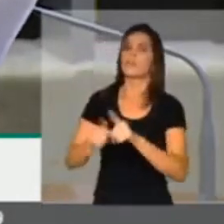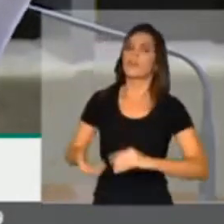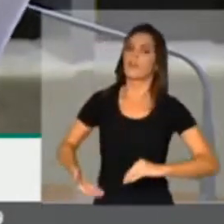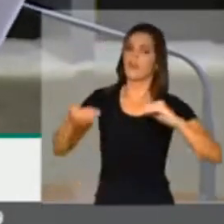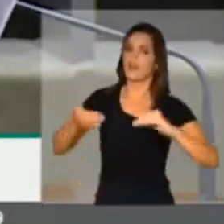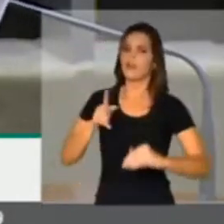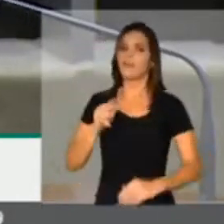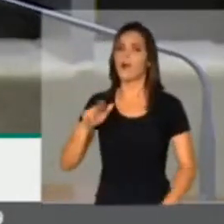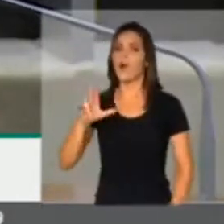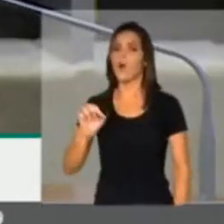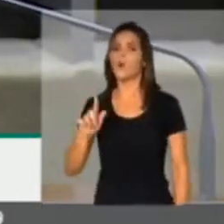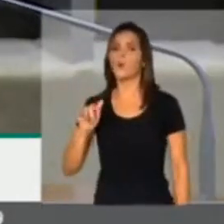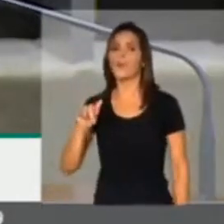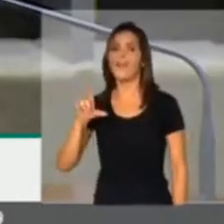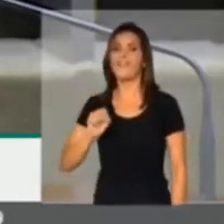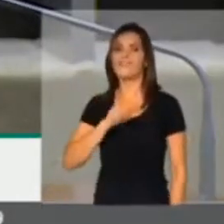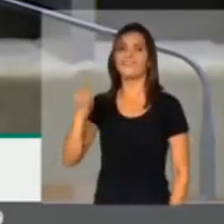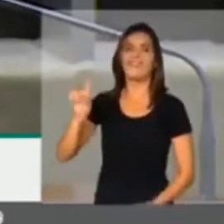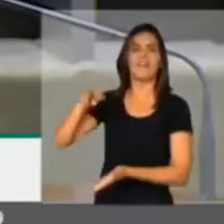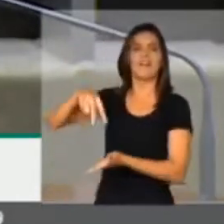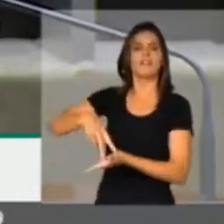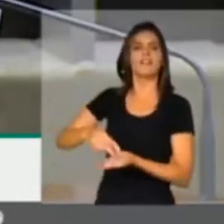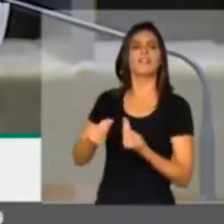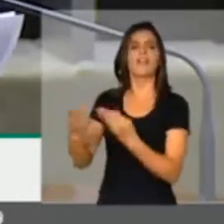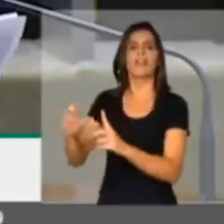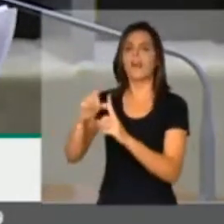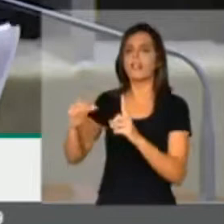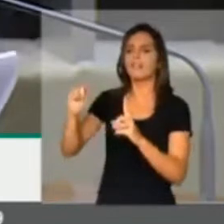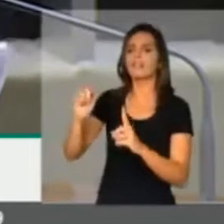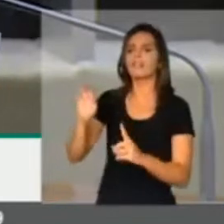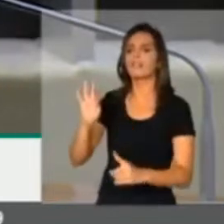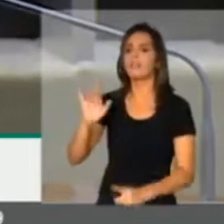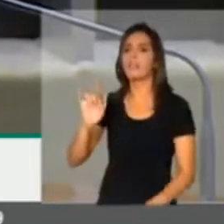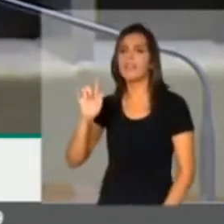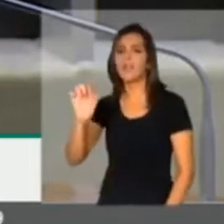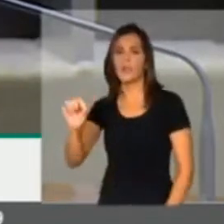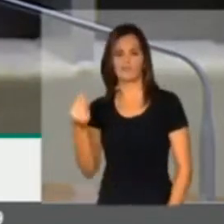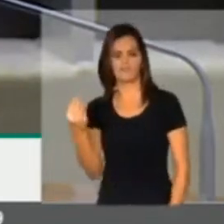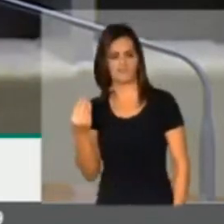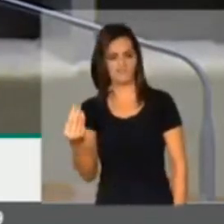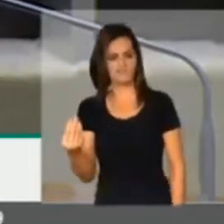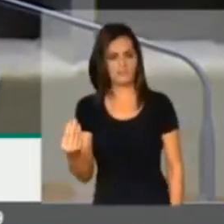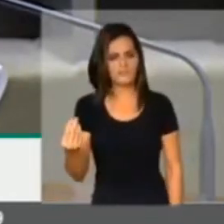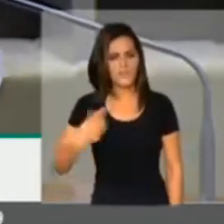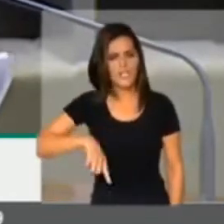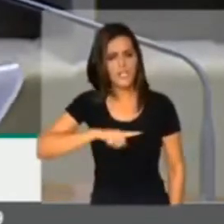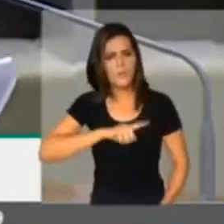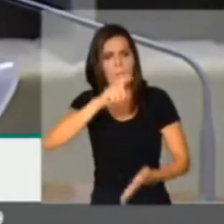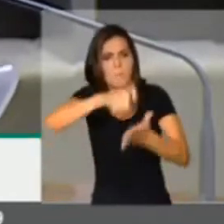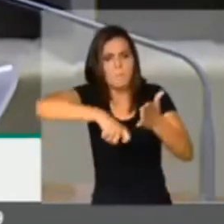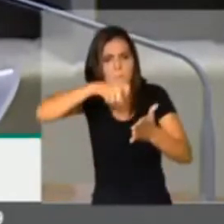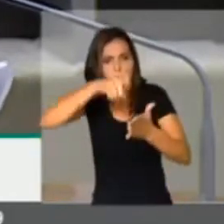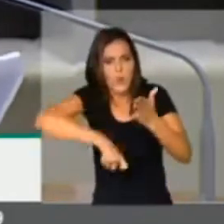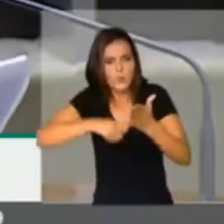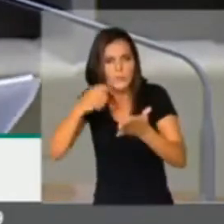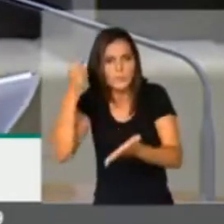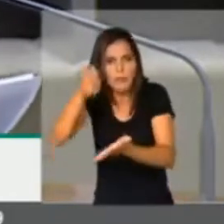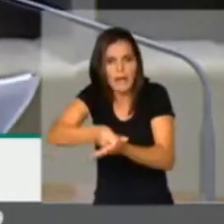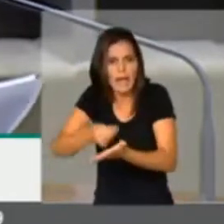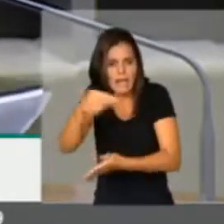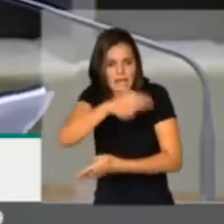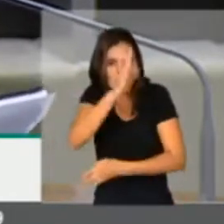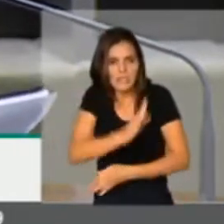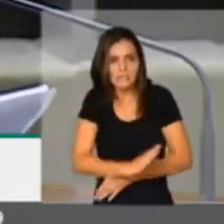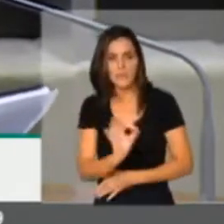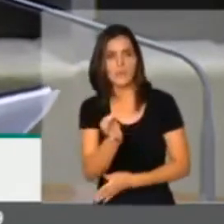lá entregar o nosso trigo. Não vão mais, deputado Toninho, Vossa Excelência, que é do Paraná, pagar imposto pelo trigo. Nós